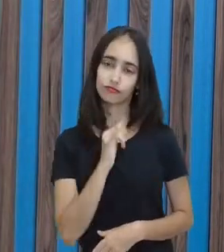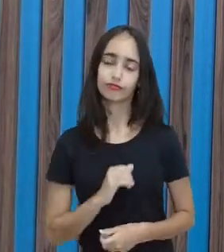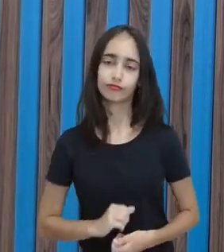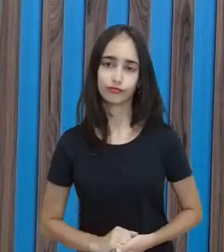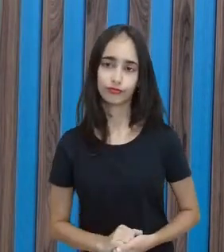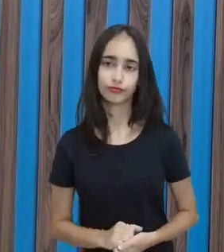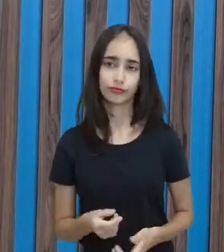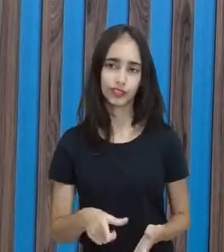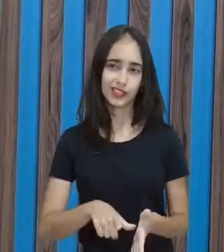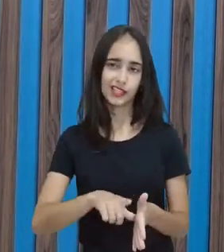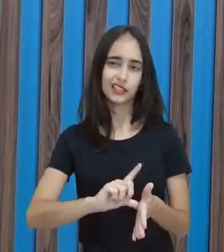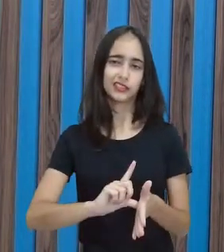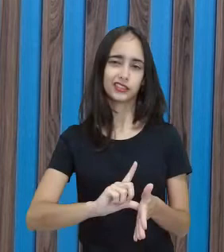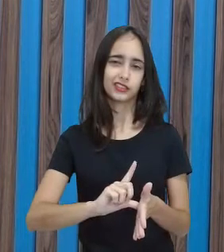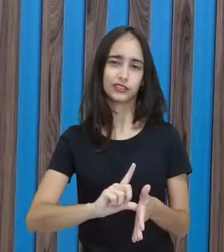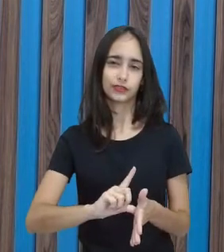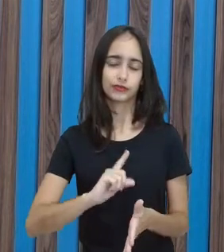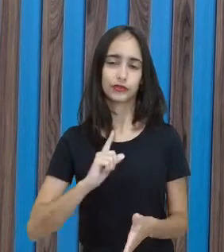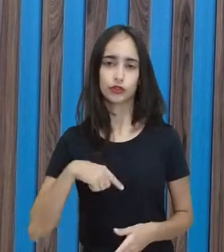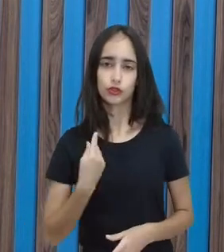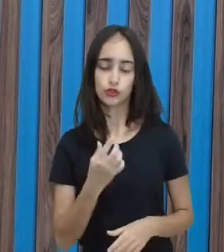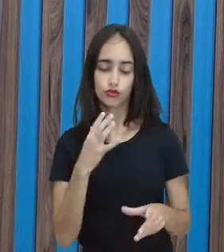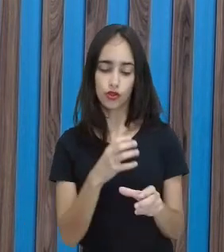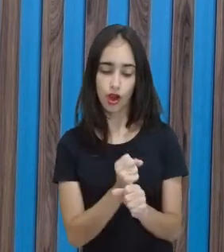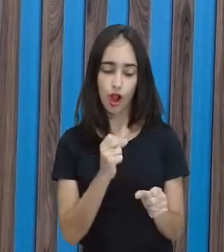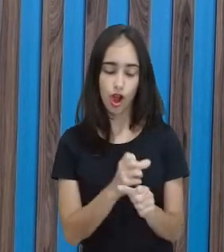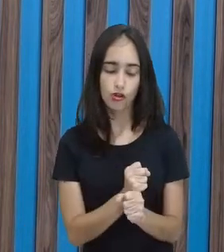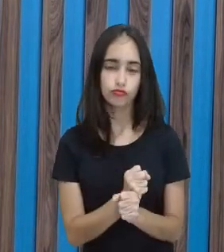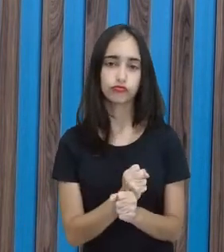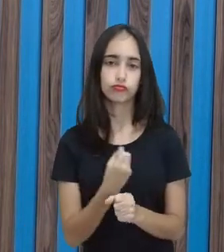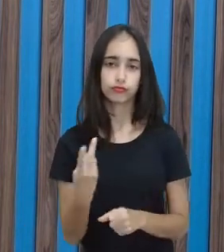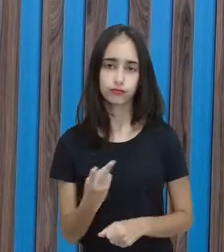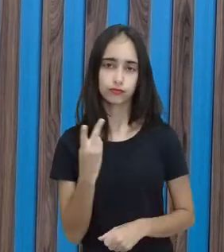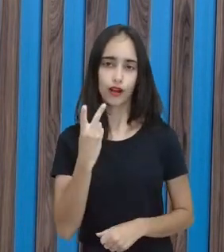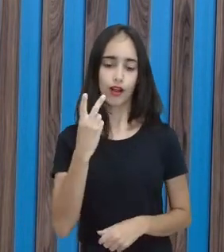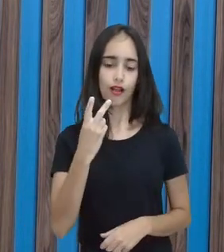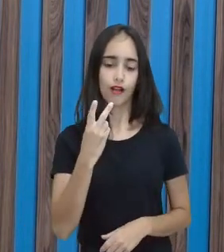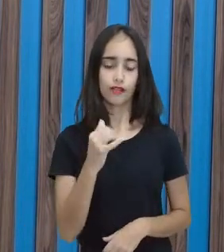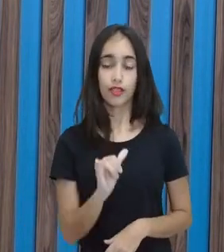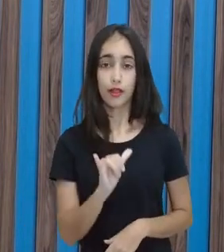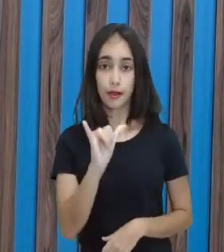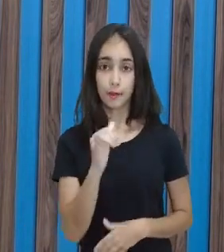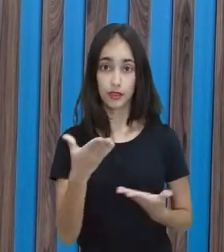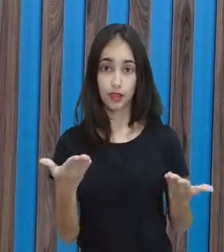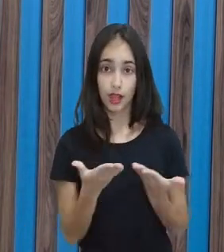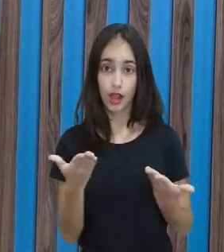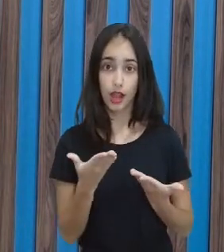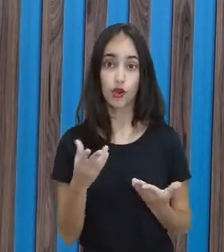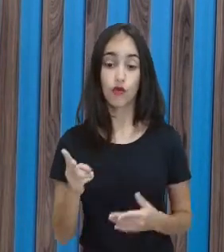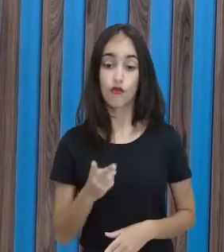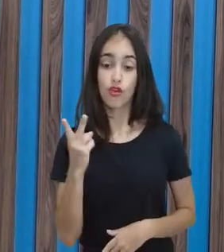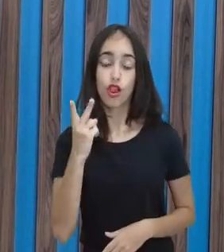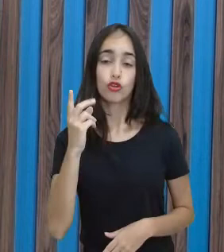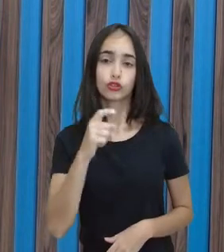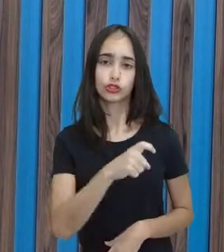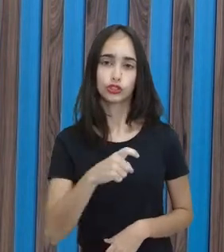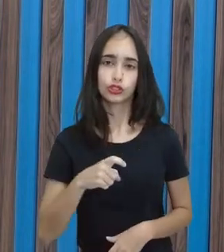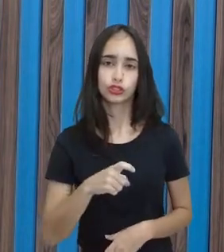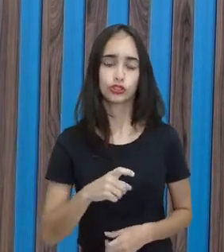Se no anterior a gente calculou o valor de y, agora a gente vai calcular o valor de